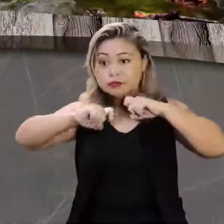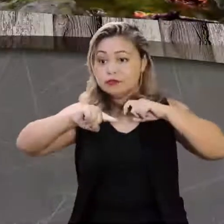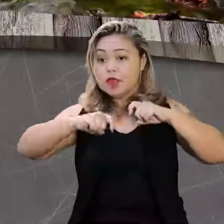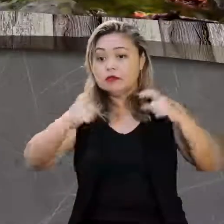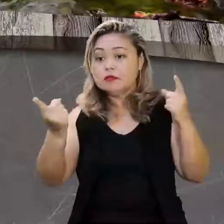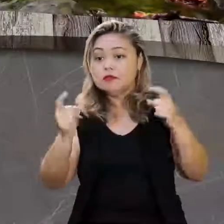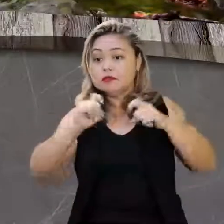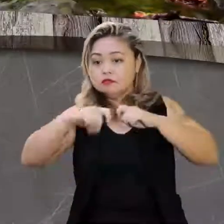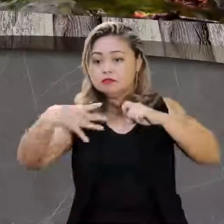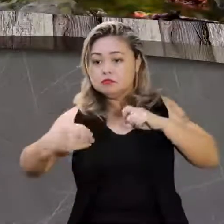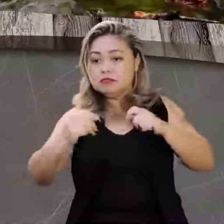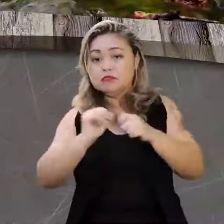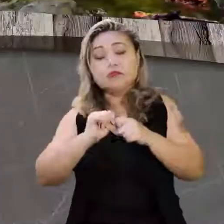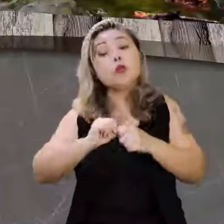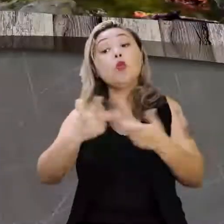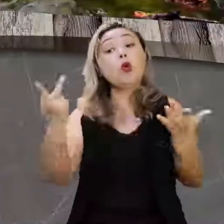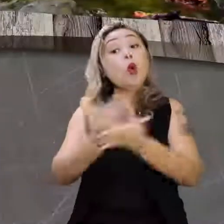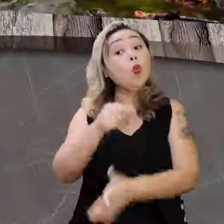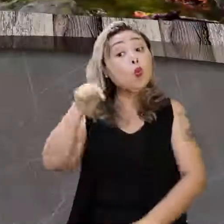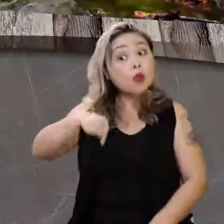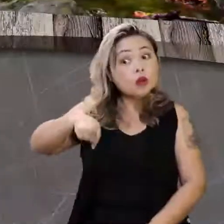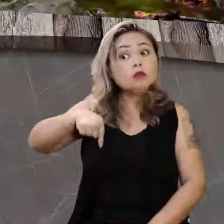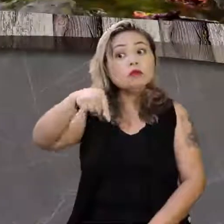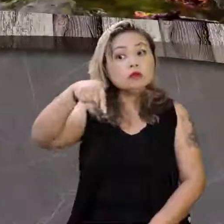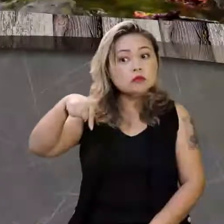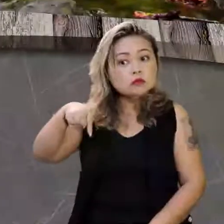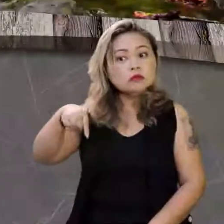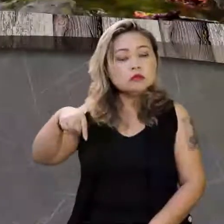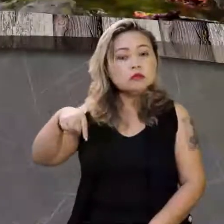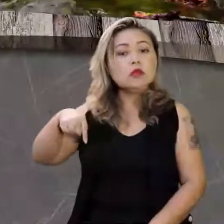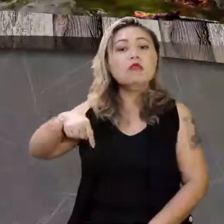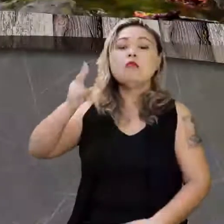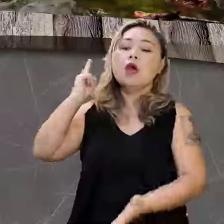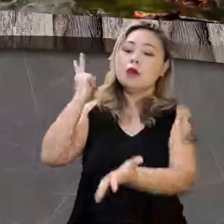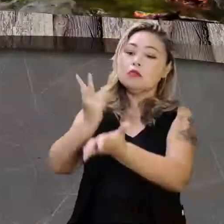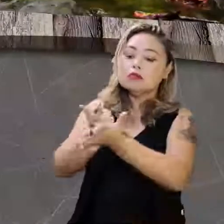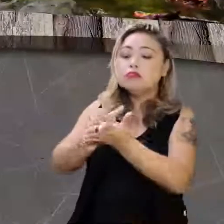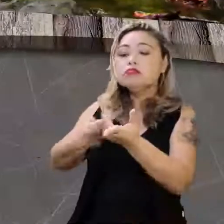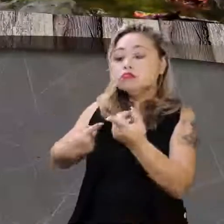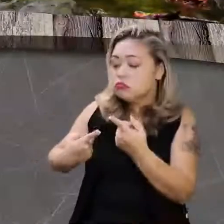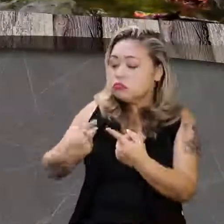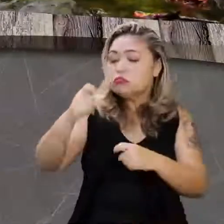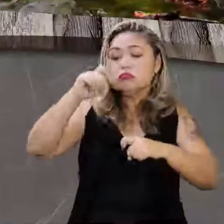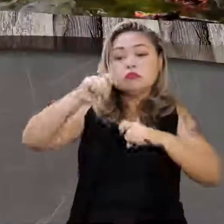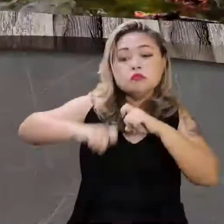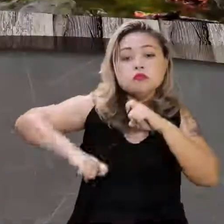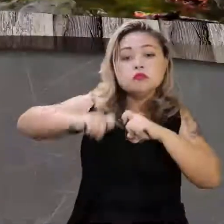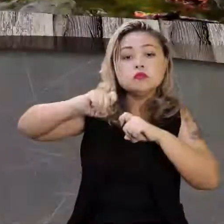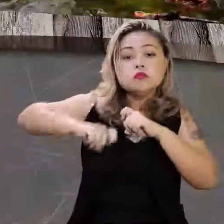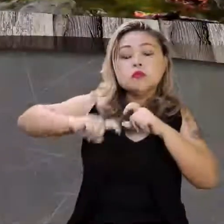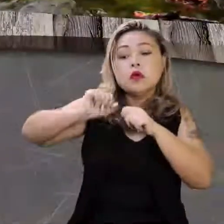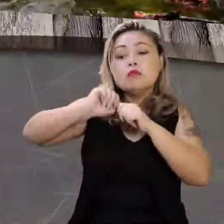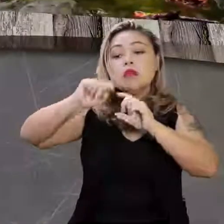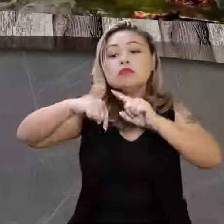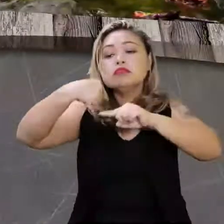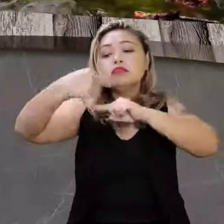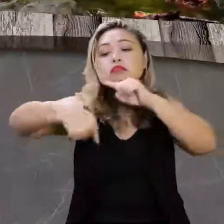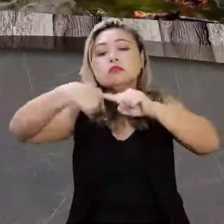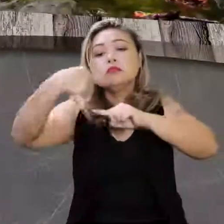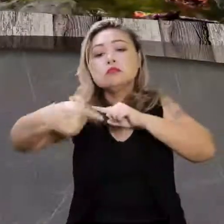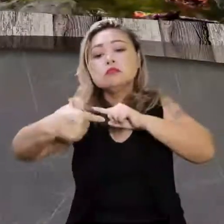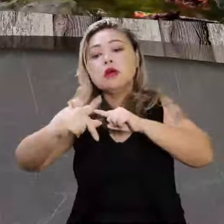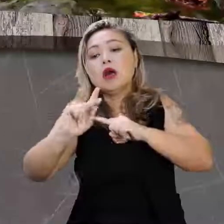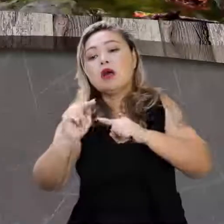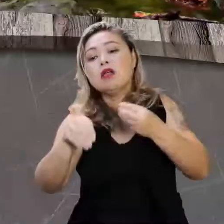gente tem essas situações, mesmo que elas consigam se reproduzir, elas vão deixar descendentes que a gente chama